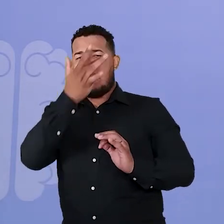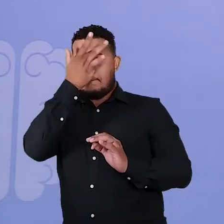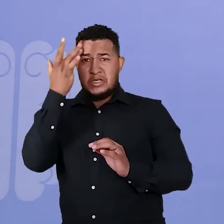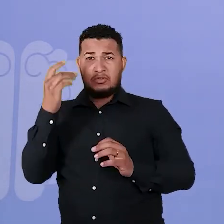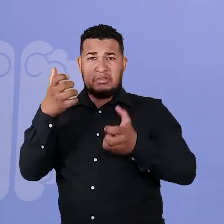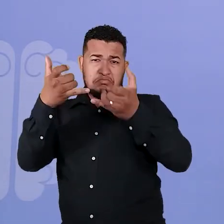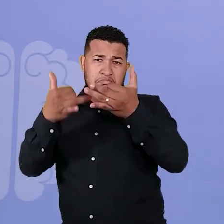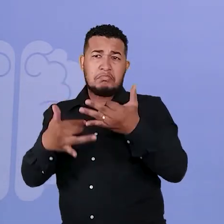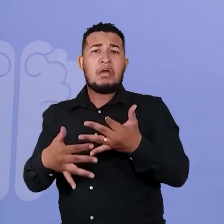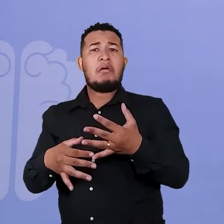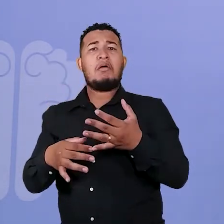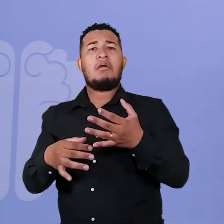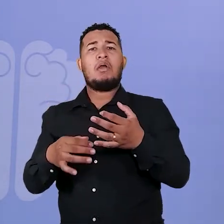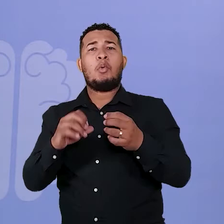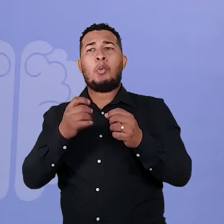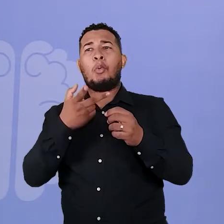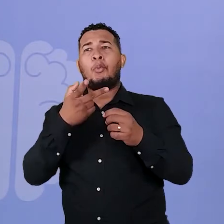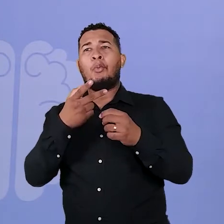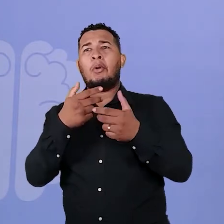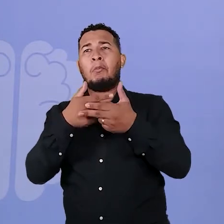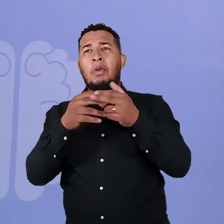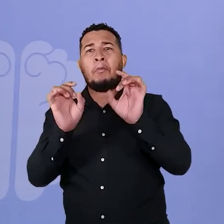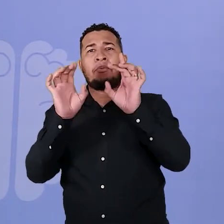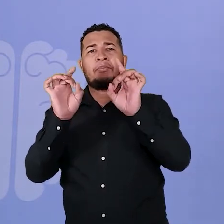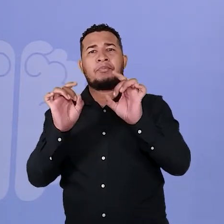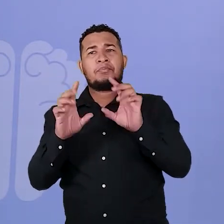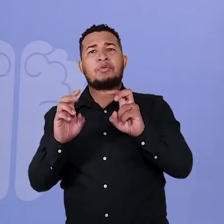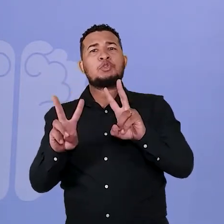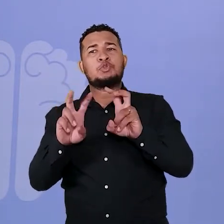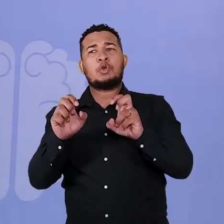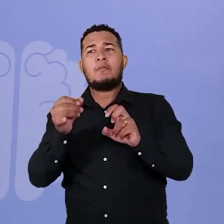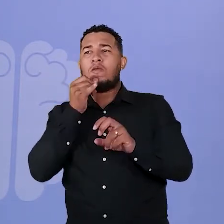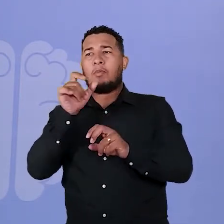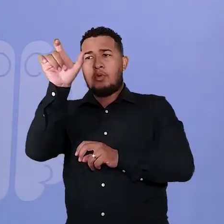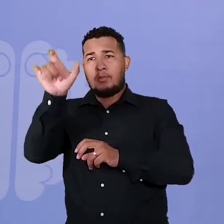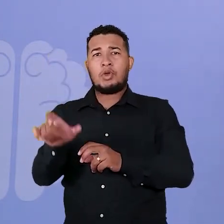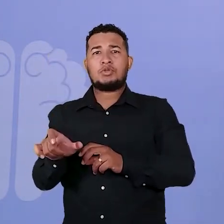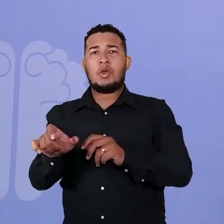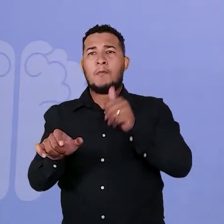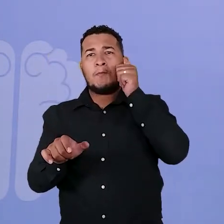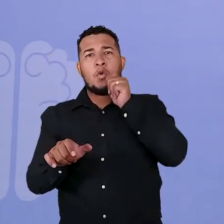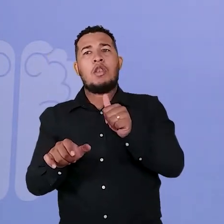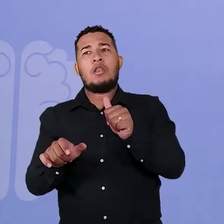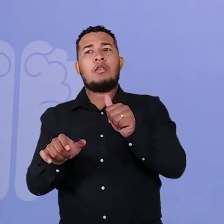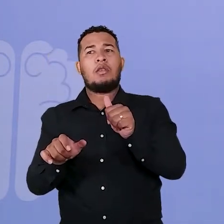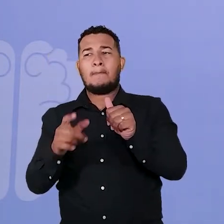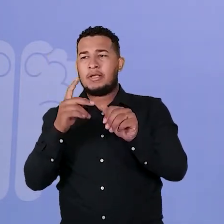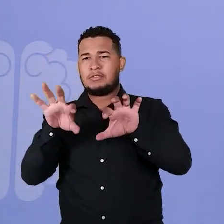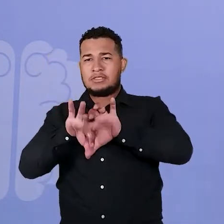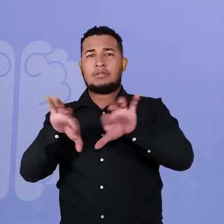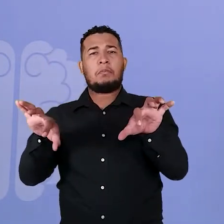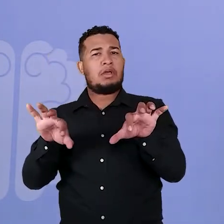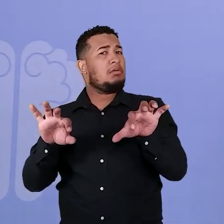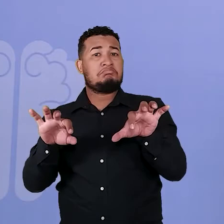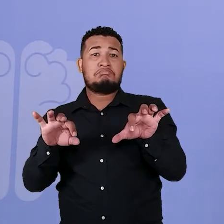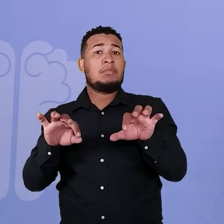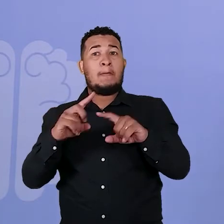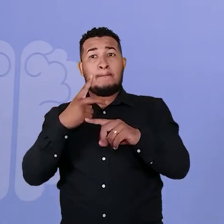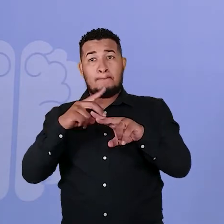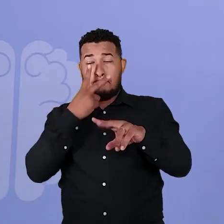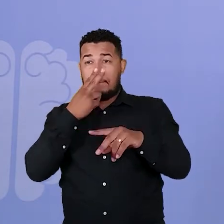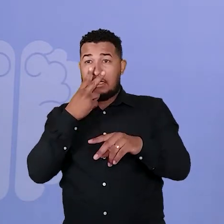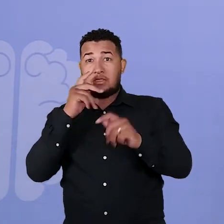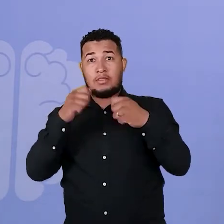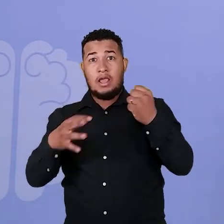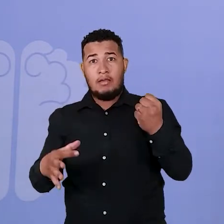neutra, os caras não falam, não fazem nenhuma especificação a respeito do homem e da mulher, aparentemente é